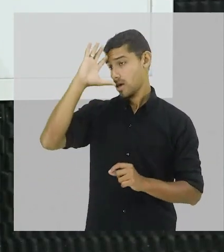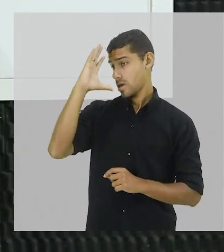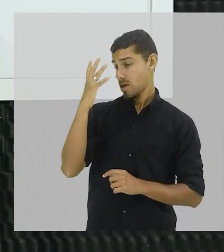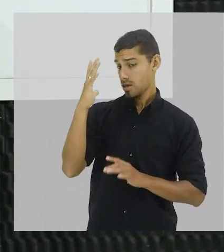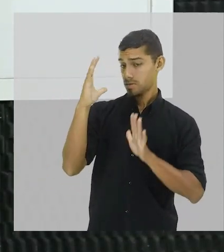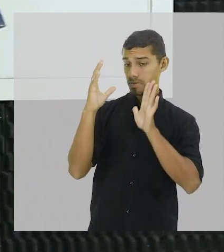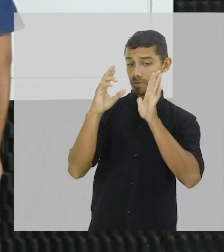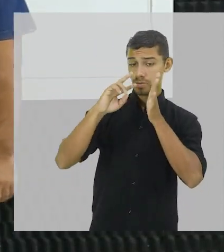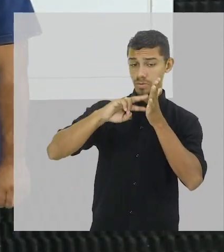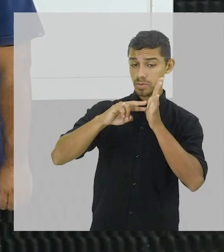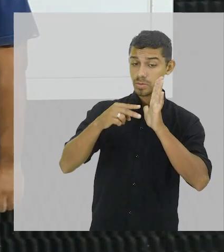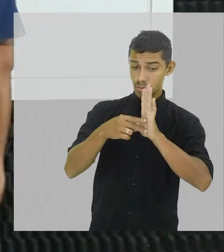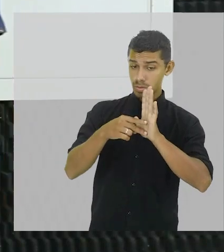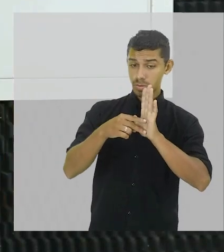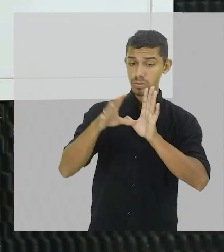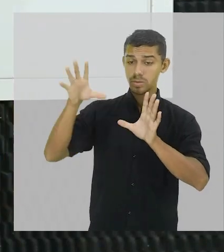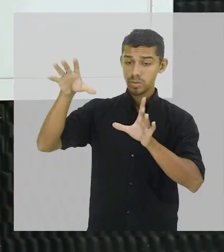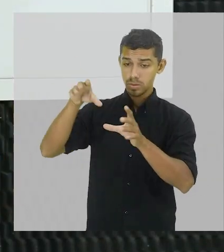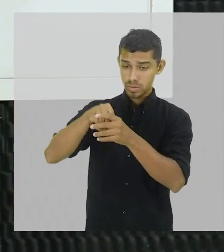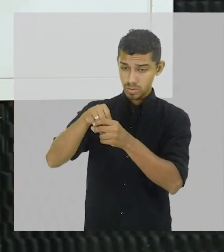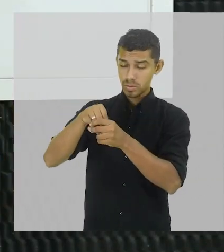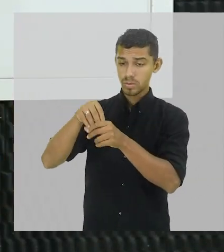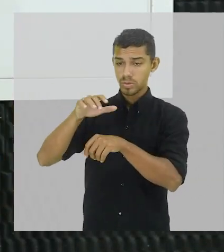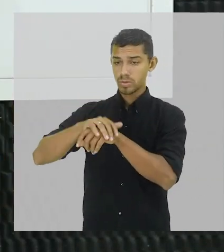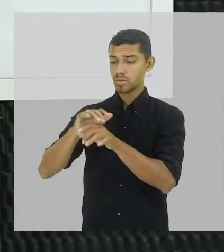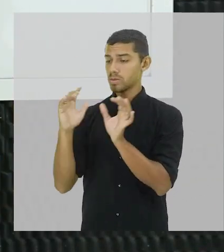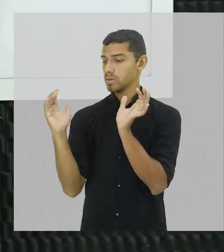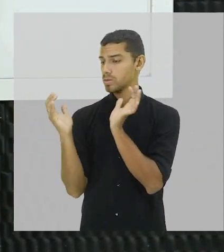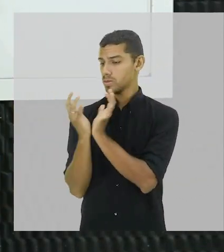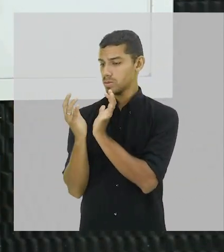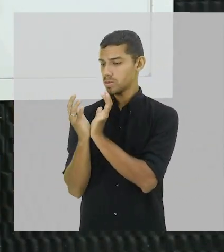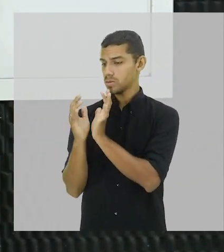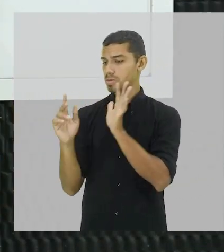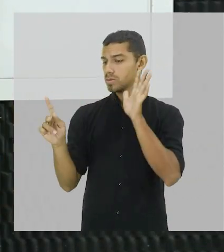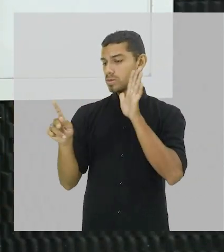eles estarem, por exemplo, no mesmo grupo? Então, nós temos aqui, ó,